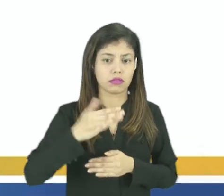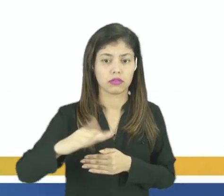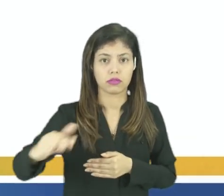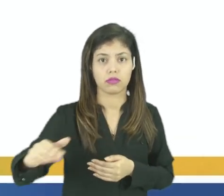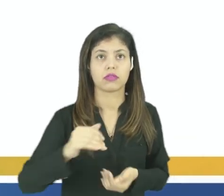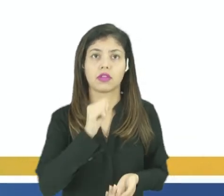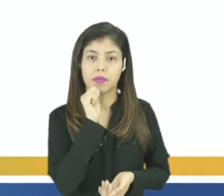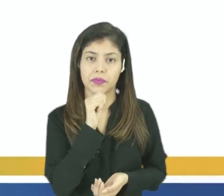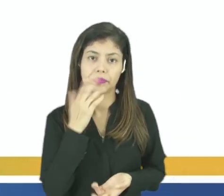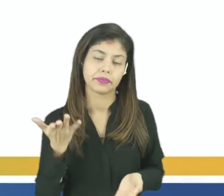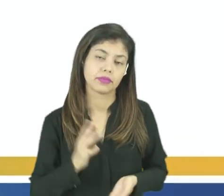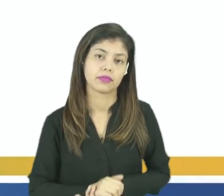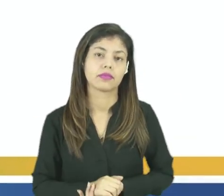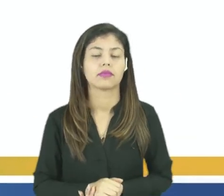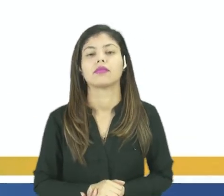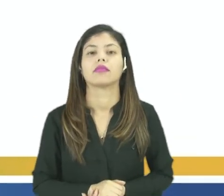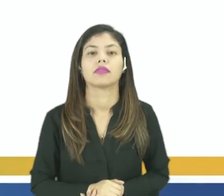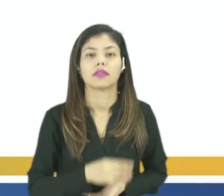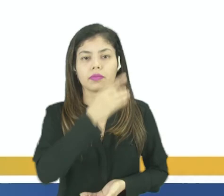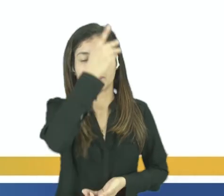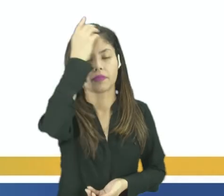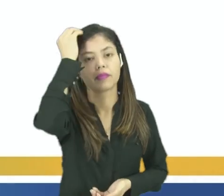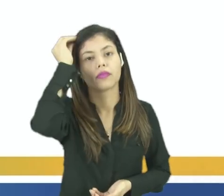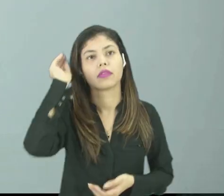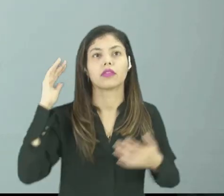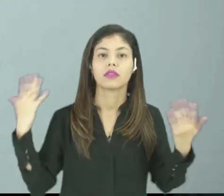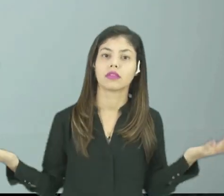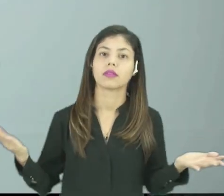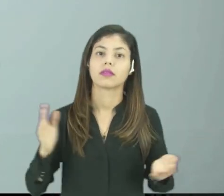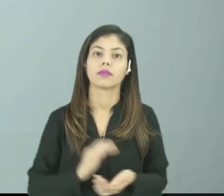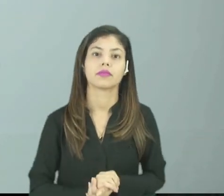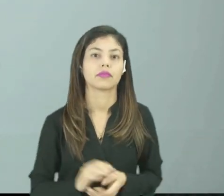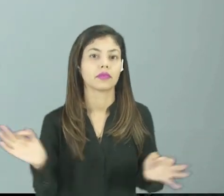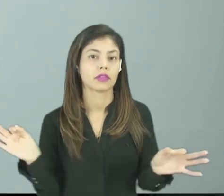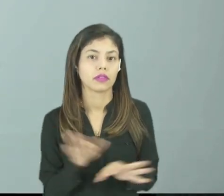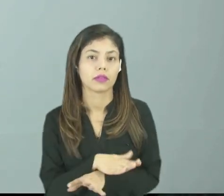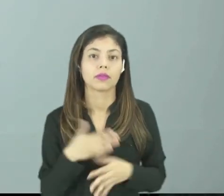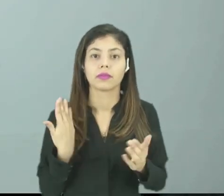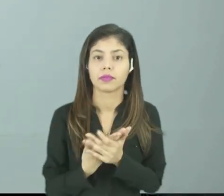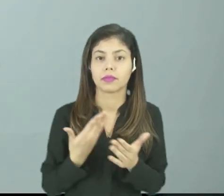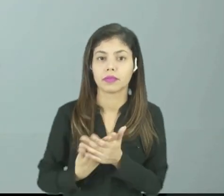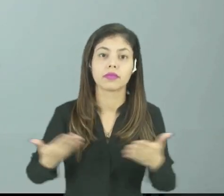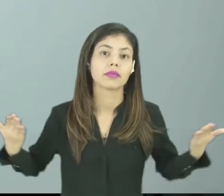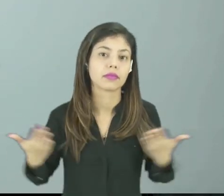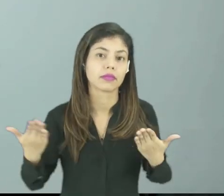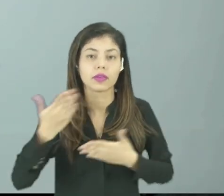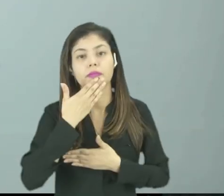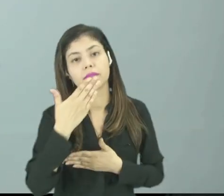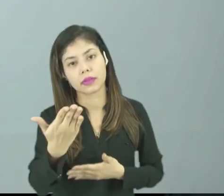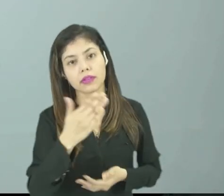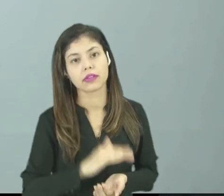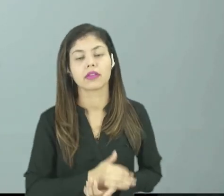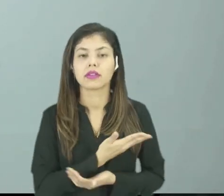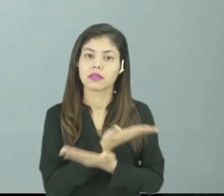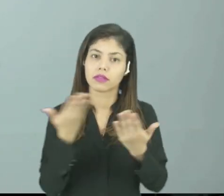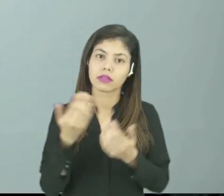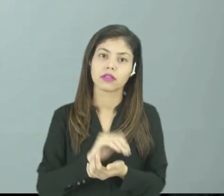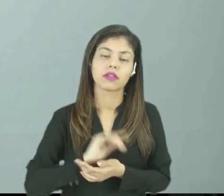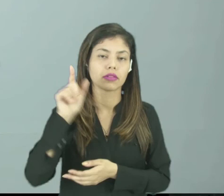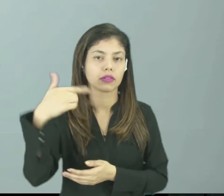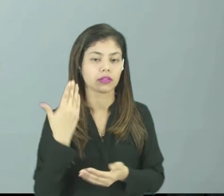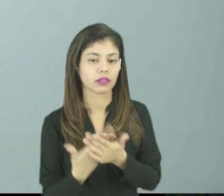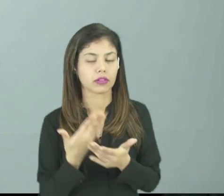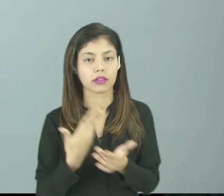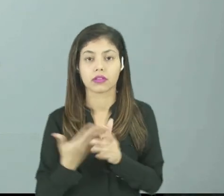falei para vocês anotar um slide lá? Então, quando se ele se aproximasse aqui da esquerda, a velocidade aumentava ou diminuía, e quando